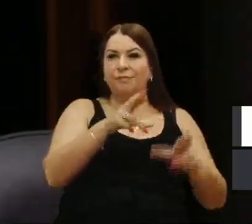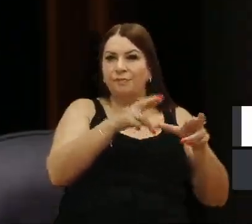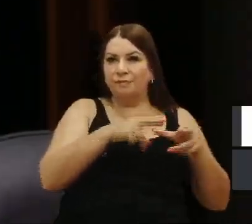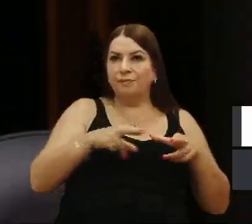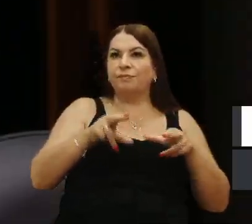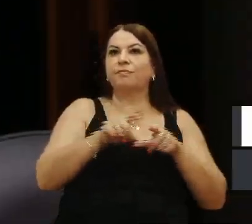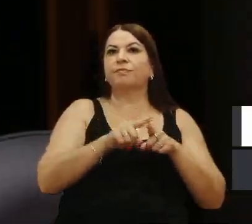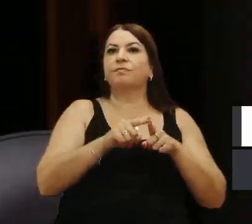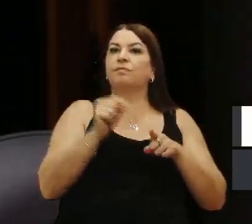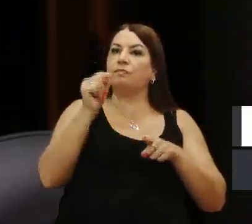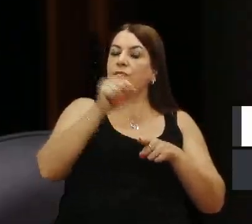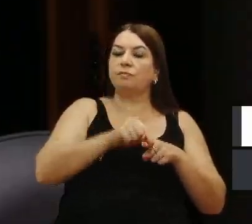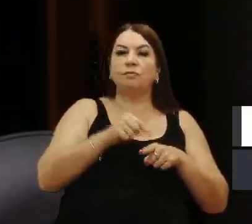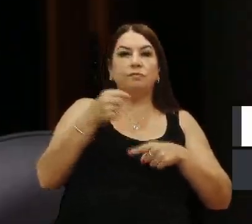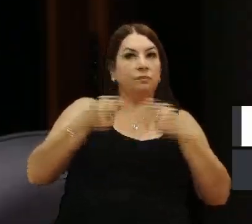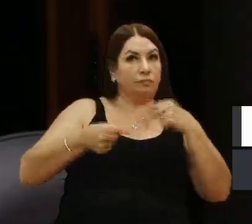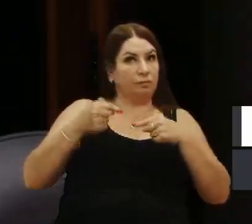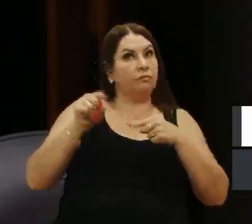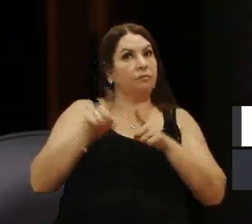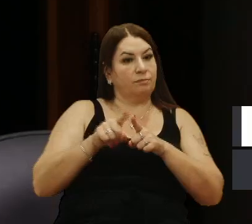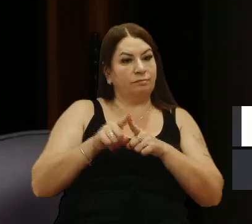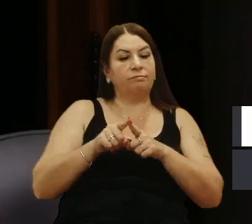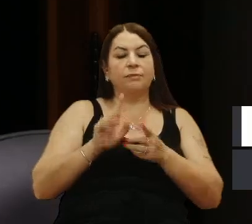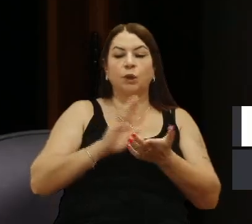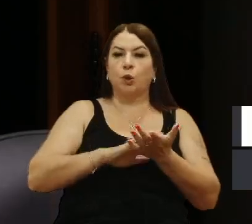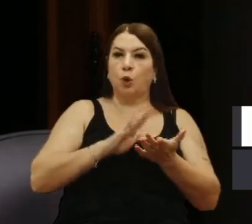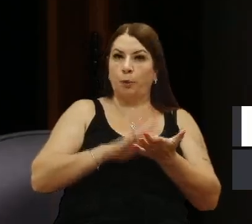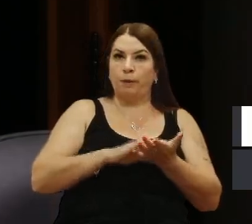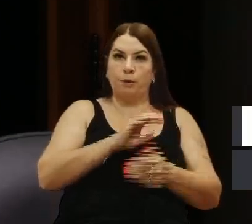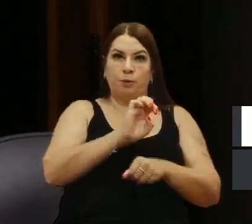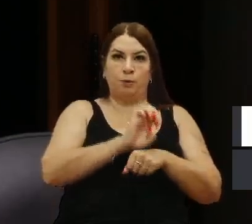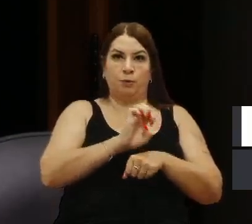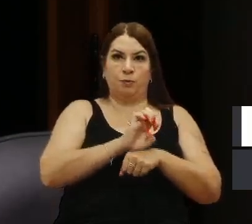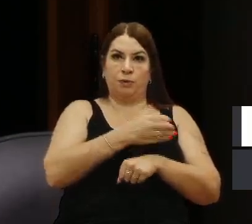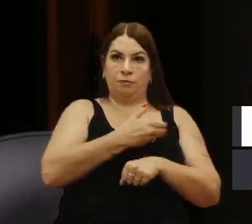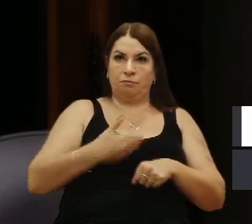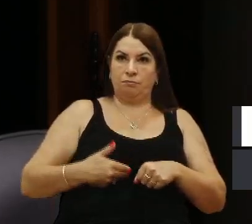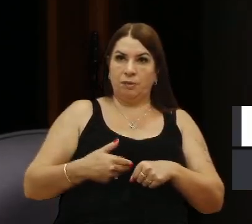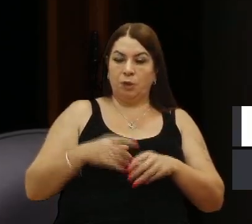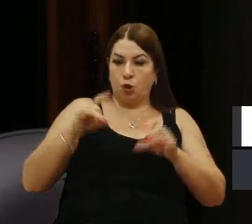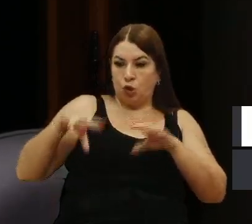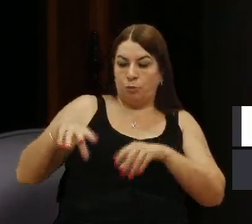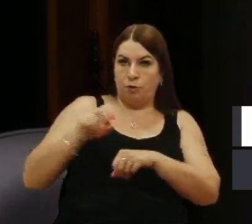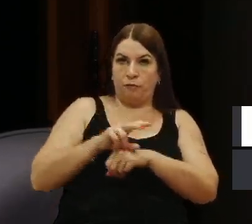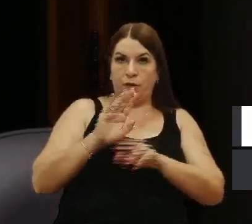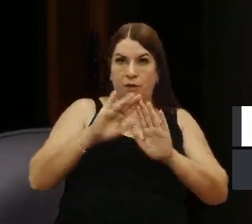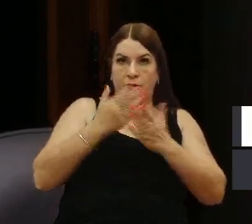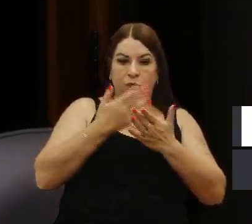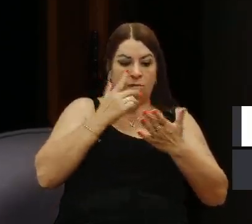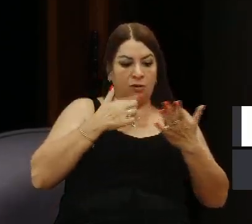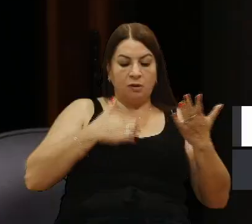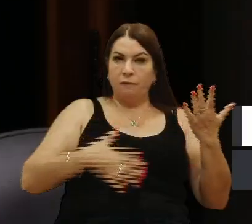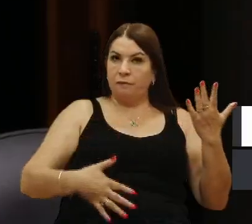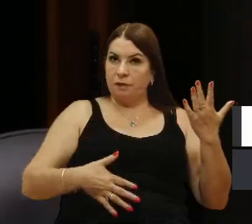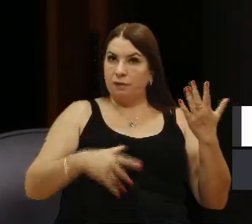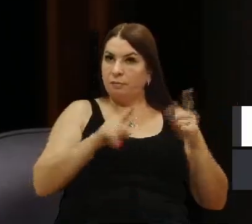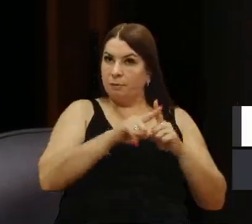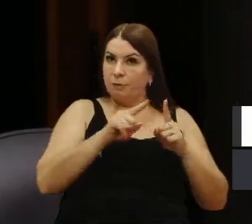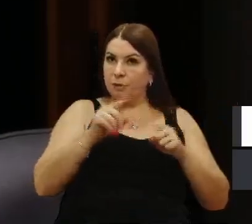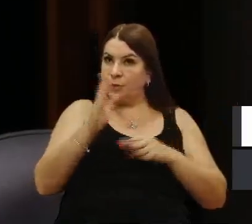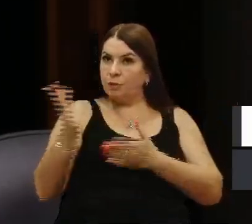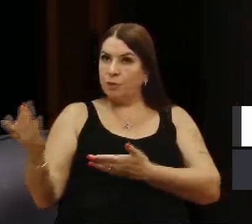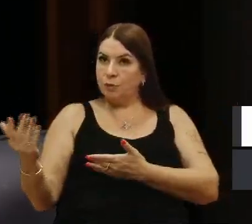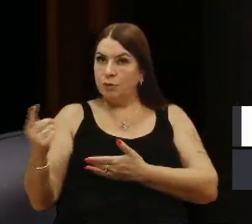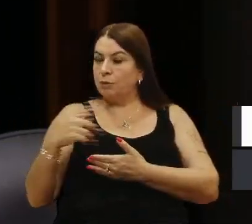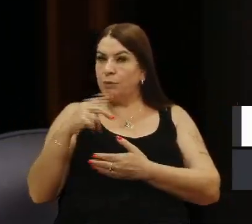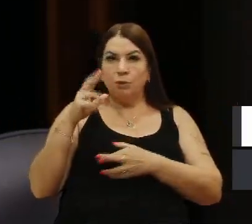Então, nós vamos trazer para a baila essa discussão e cobrar do governo do Estado. Se sobra vaga no Cristóvão, mas os nossos adolescentes da nossa